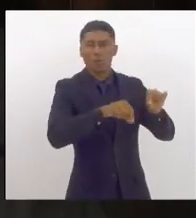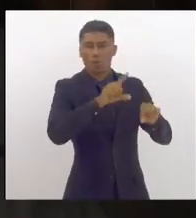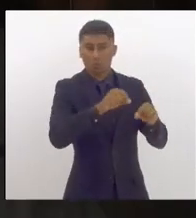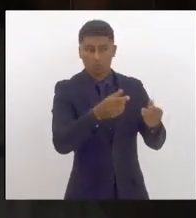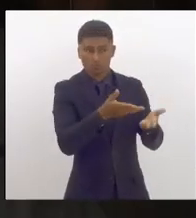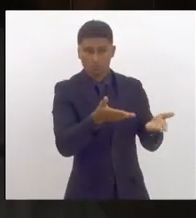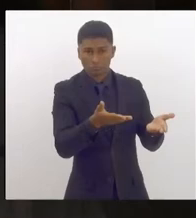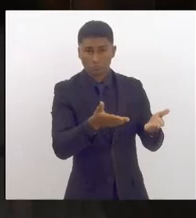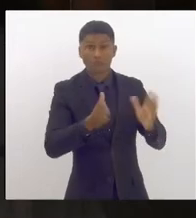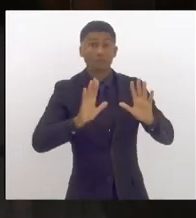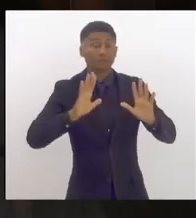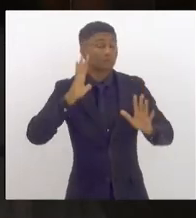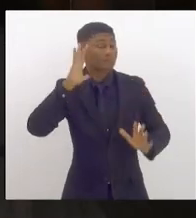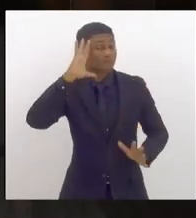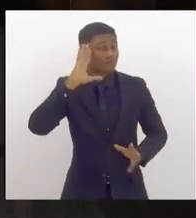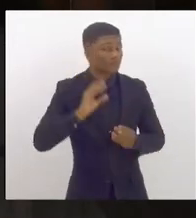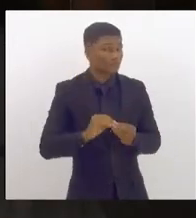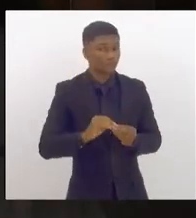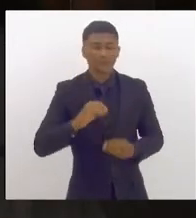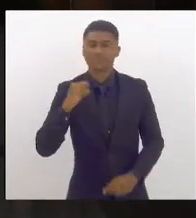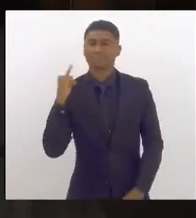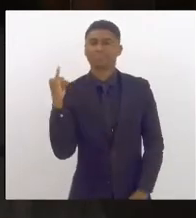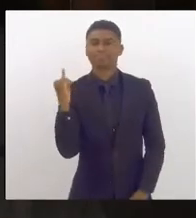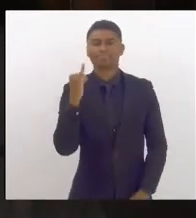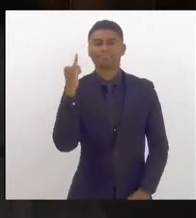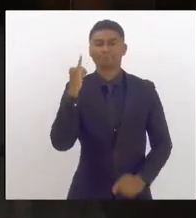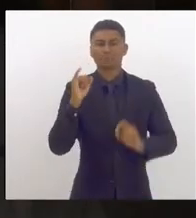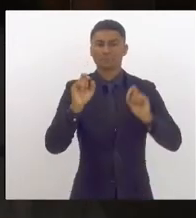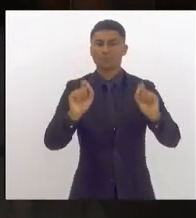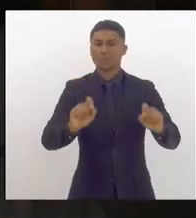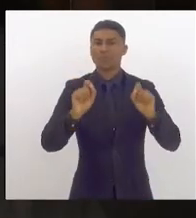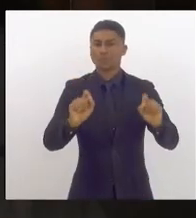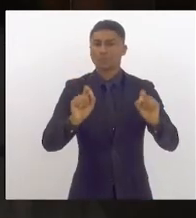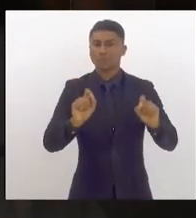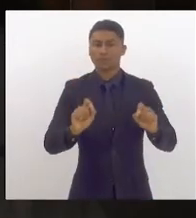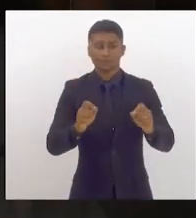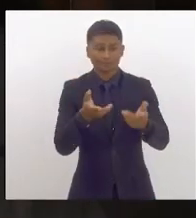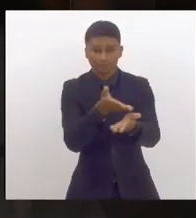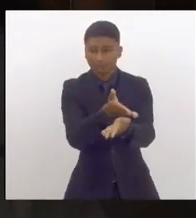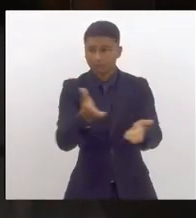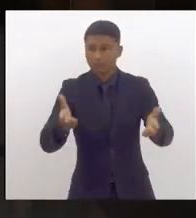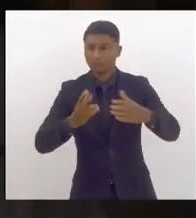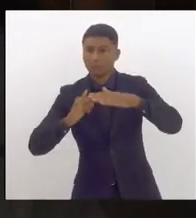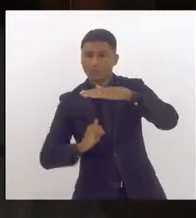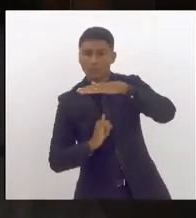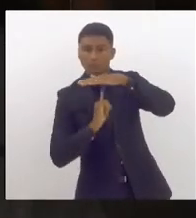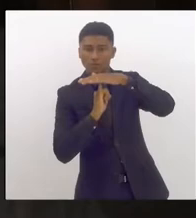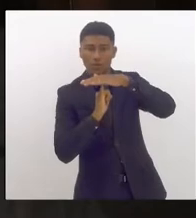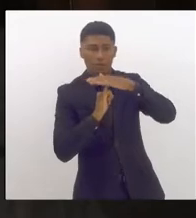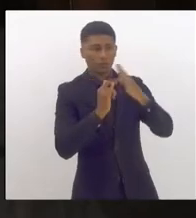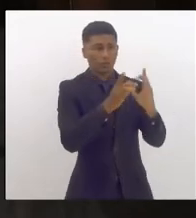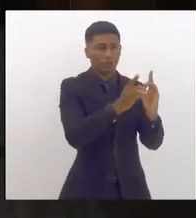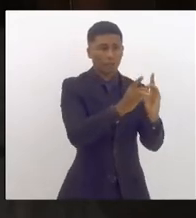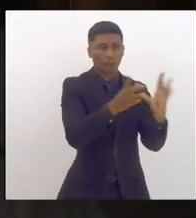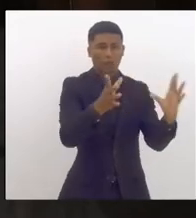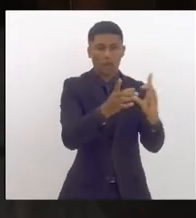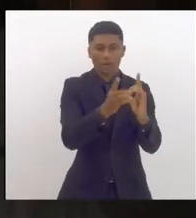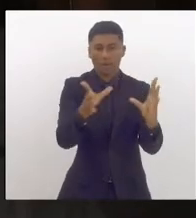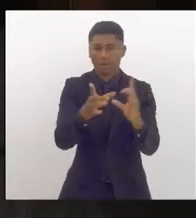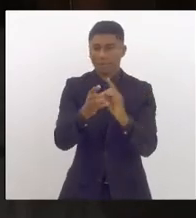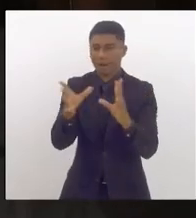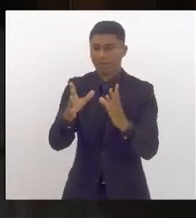nada valorizar as instituições democráticas valorizar o processo democrático